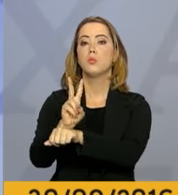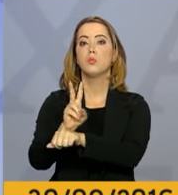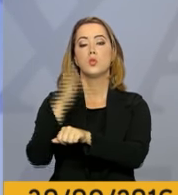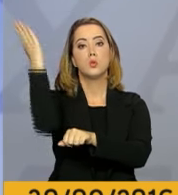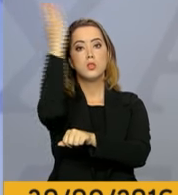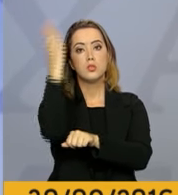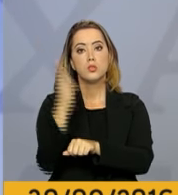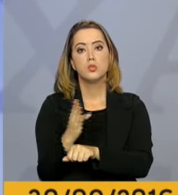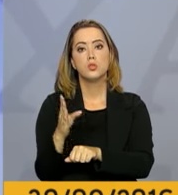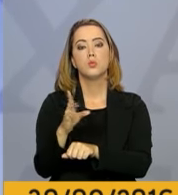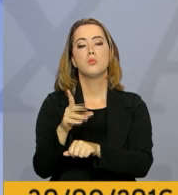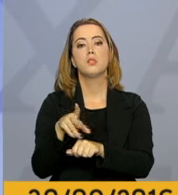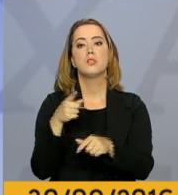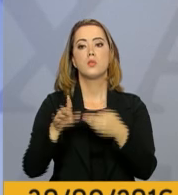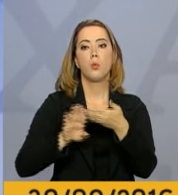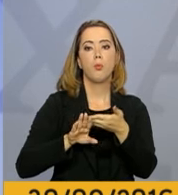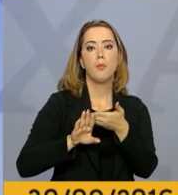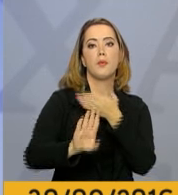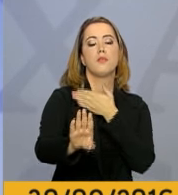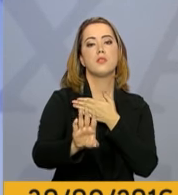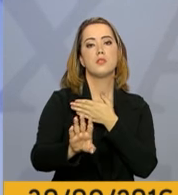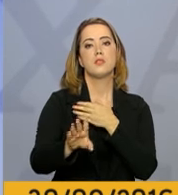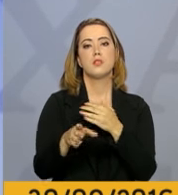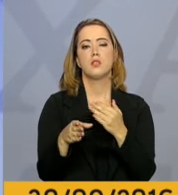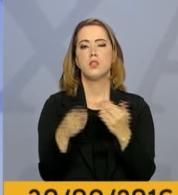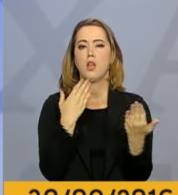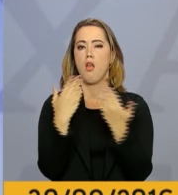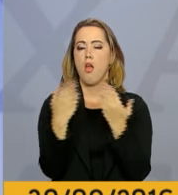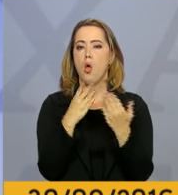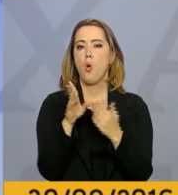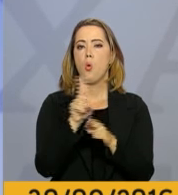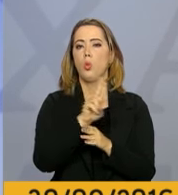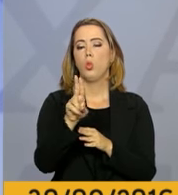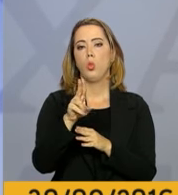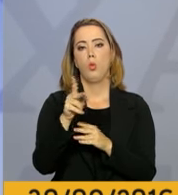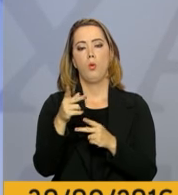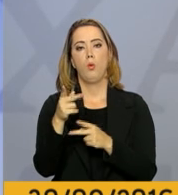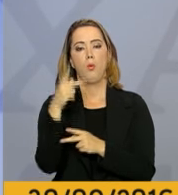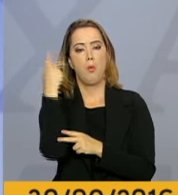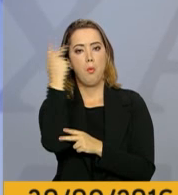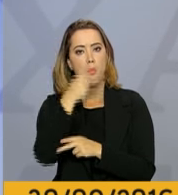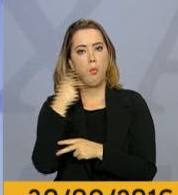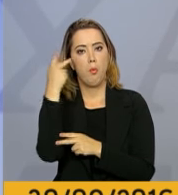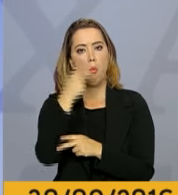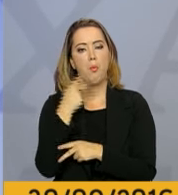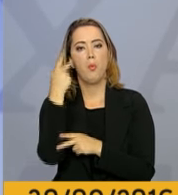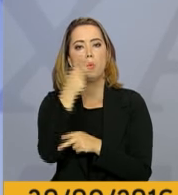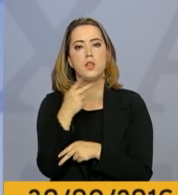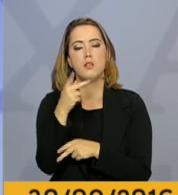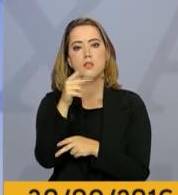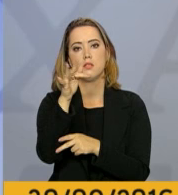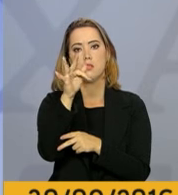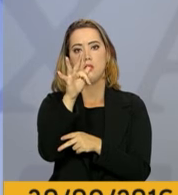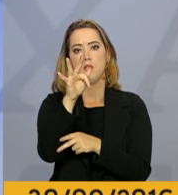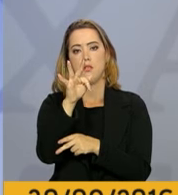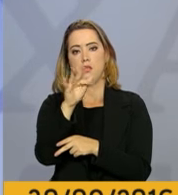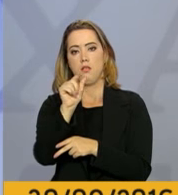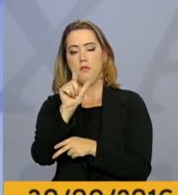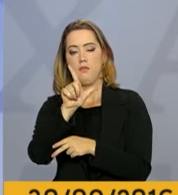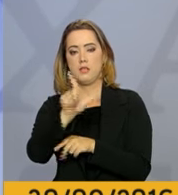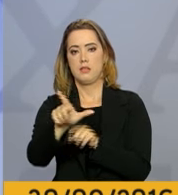populismo fiscal. Essa é uma das tarefas essenciais que o atual momento histórico